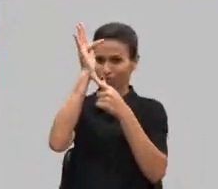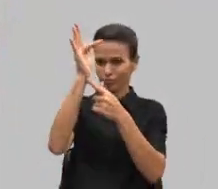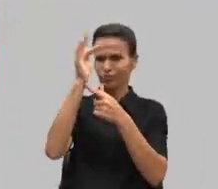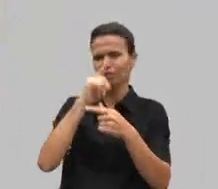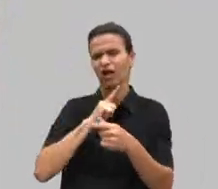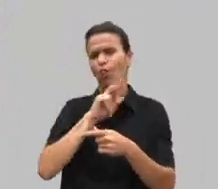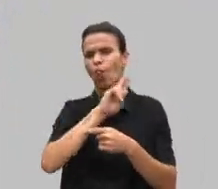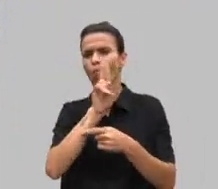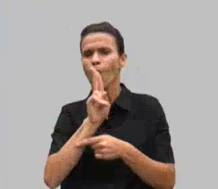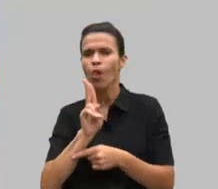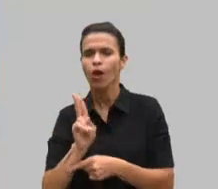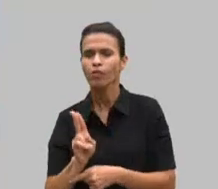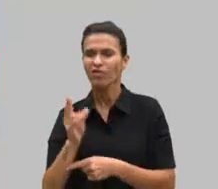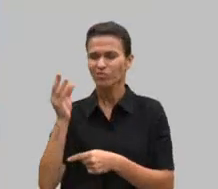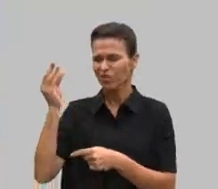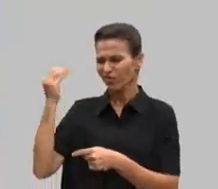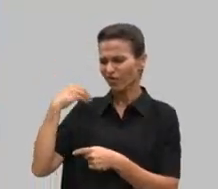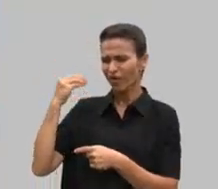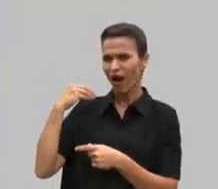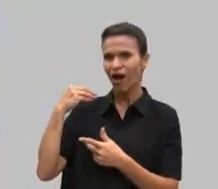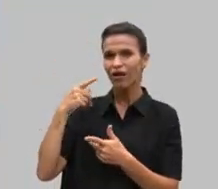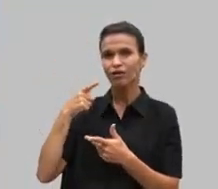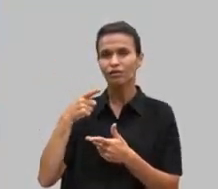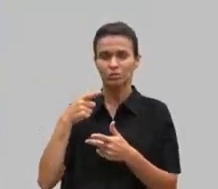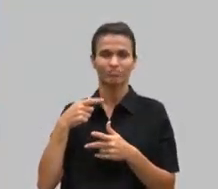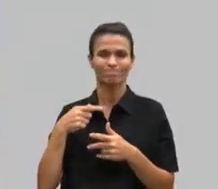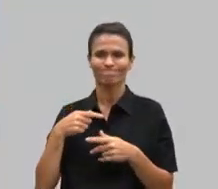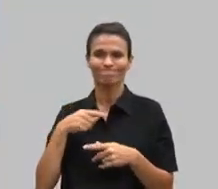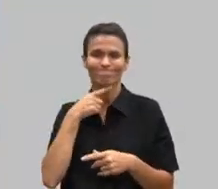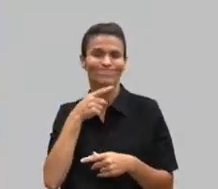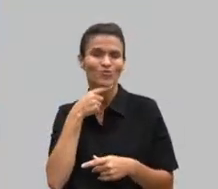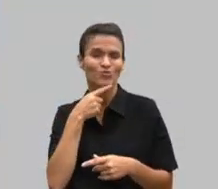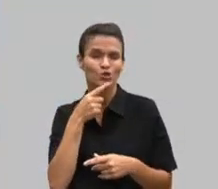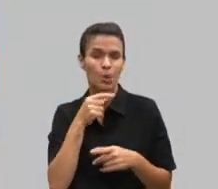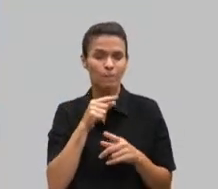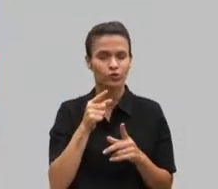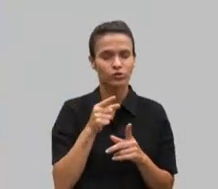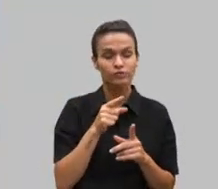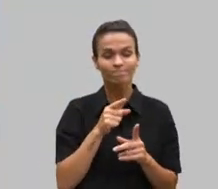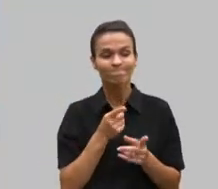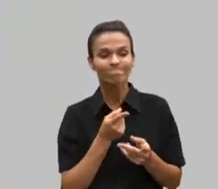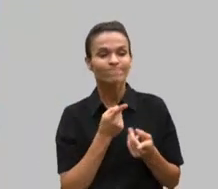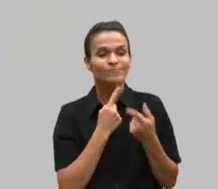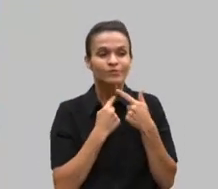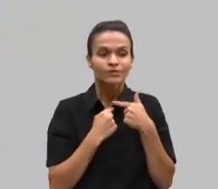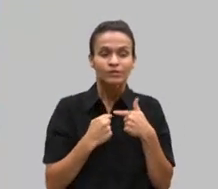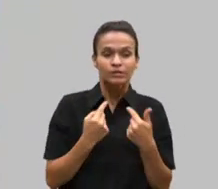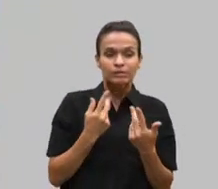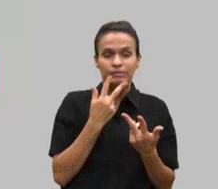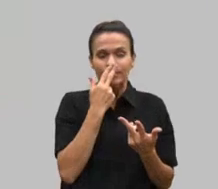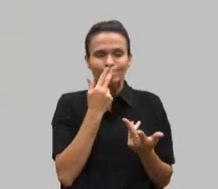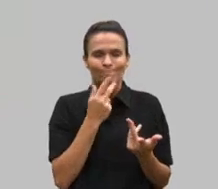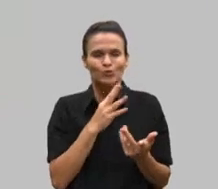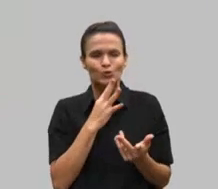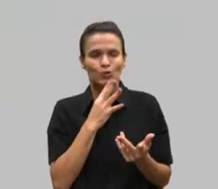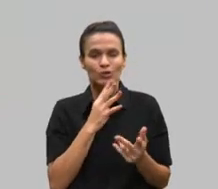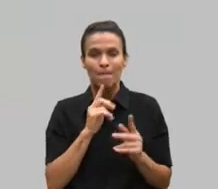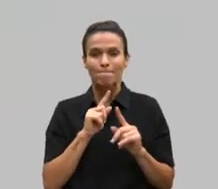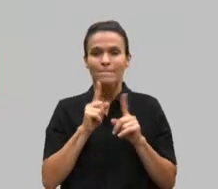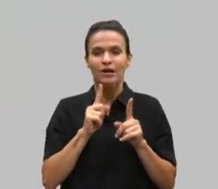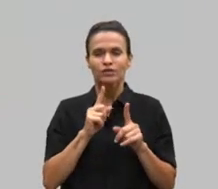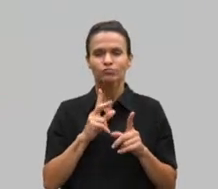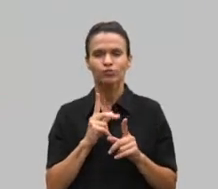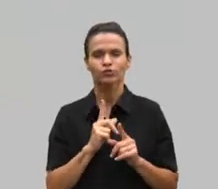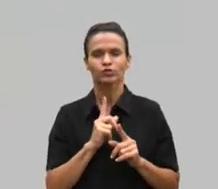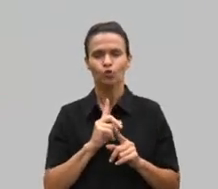para os fracos é o inalcançável pros temerosos o desconhecido e para os valentes é a oportunidade